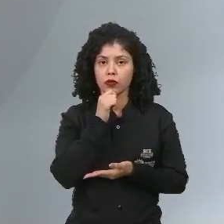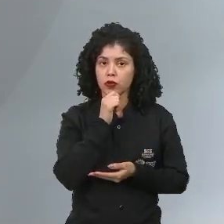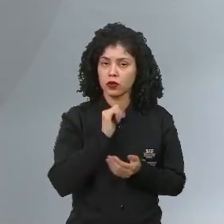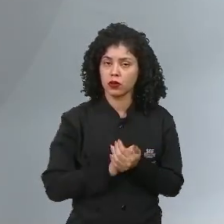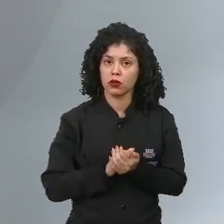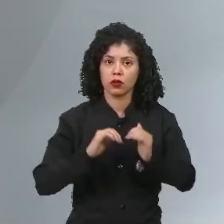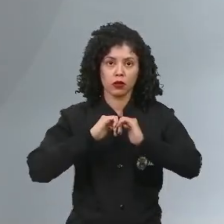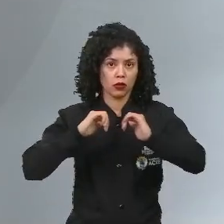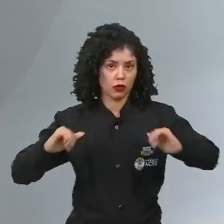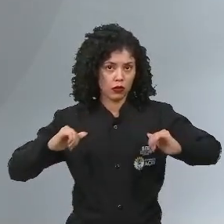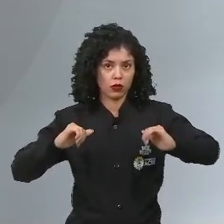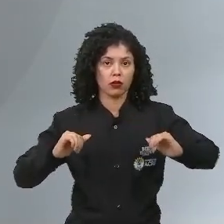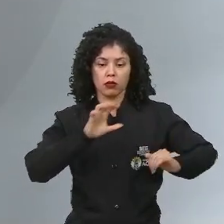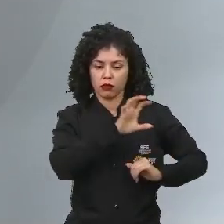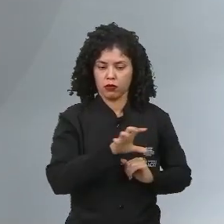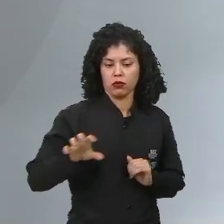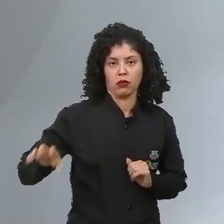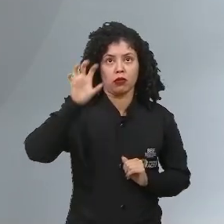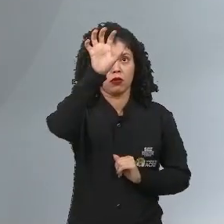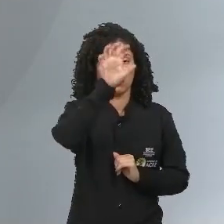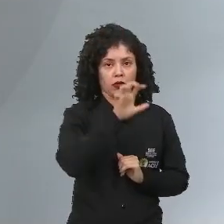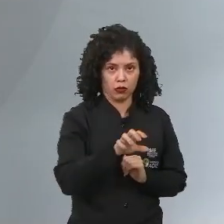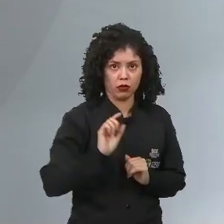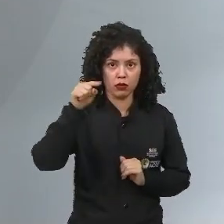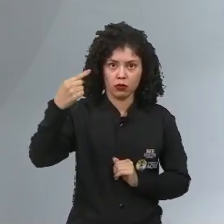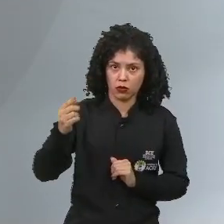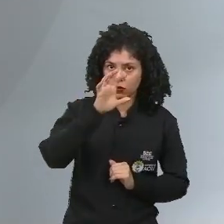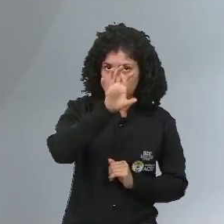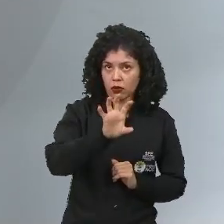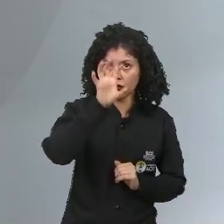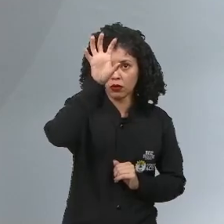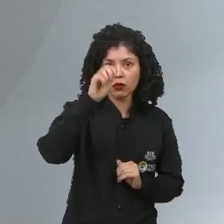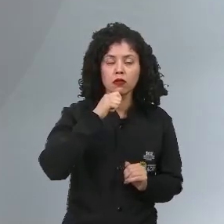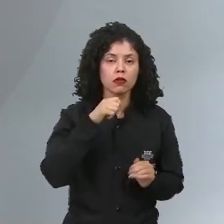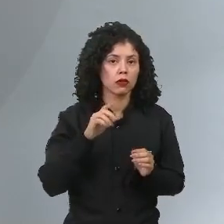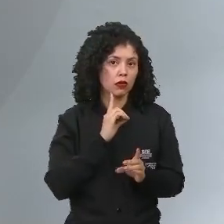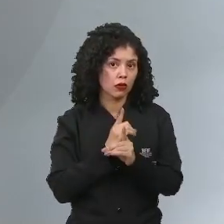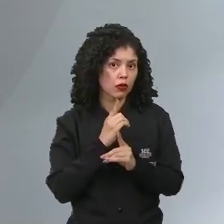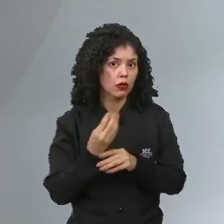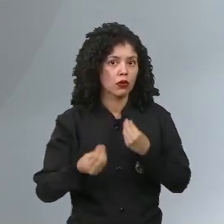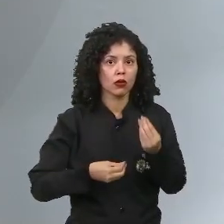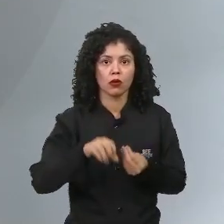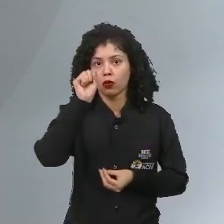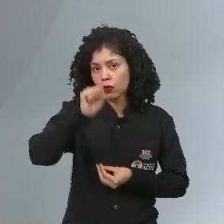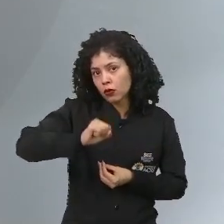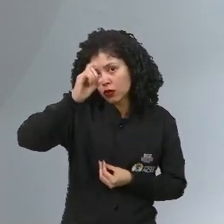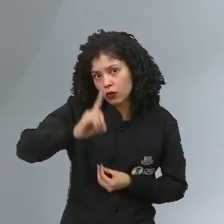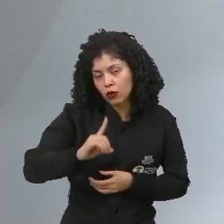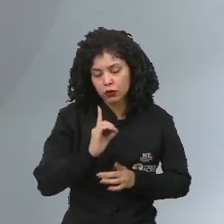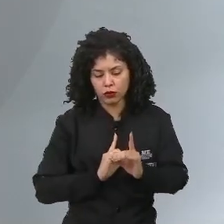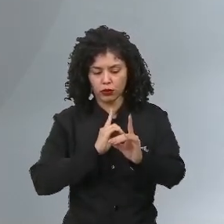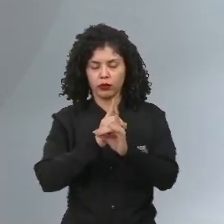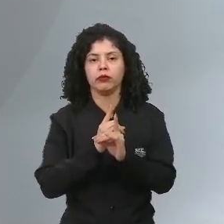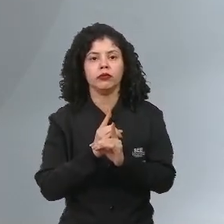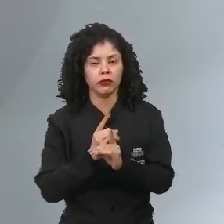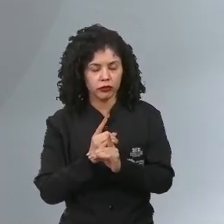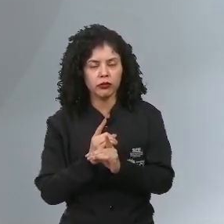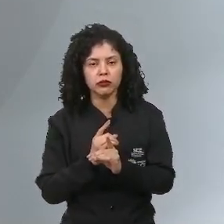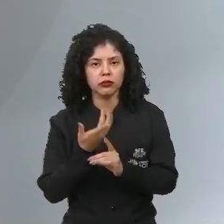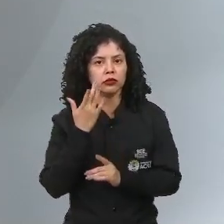em capitanias, em regiões. Então, naquela região ali, mais que a gente conhece como Sudeste, eles encontram o